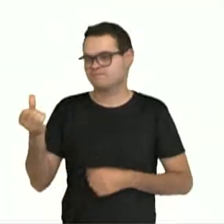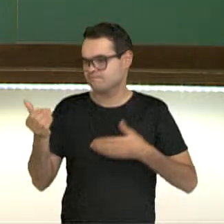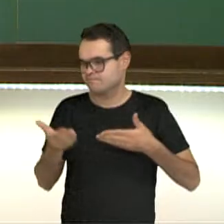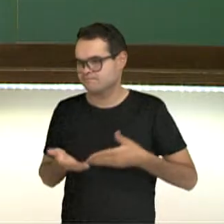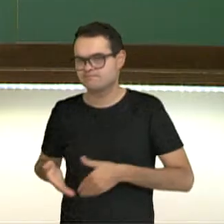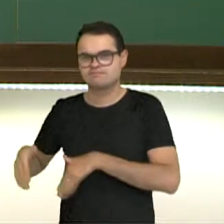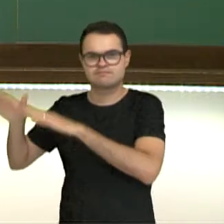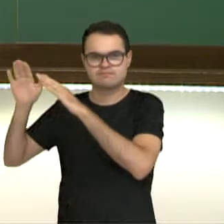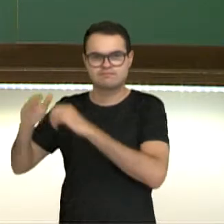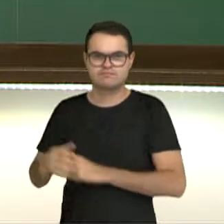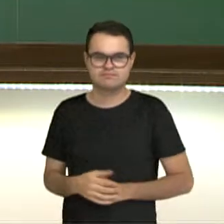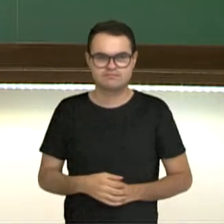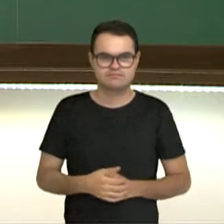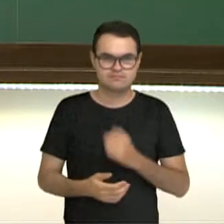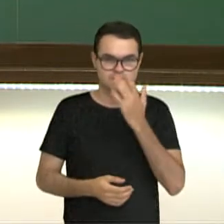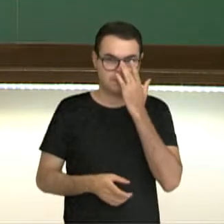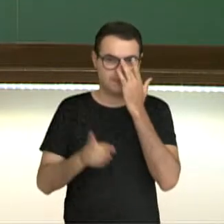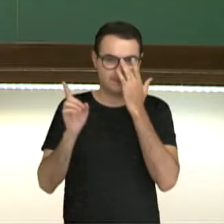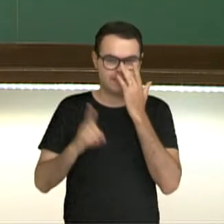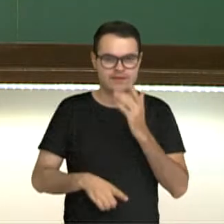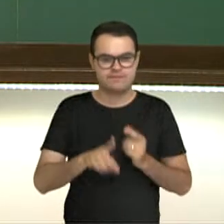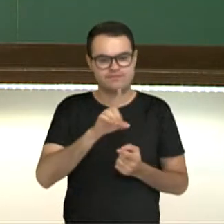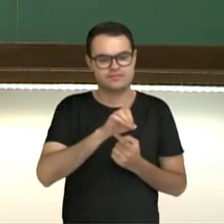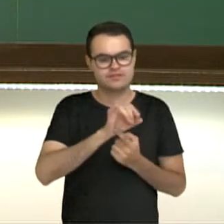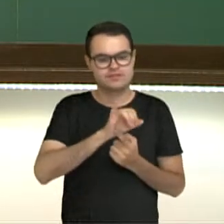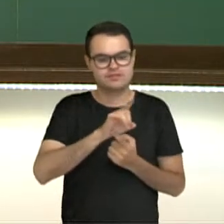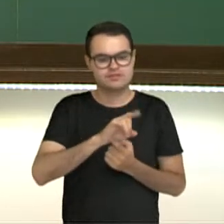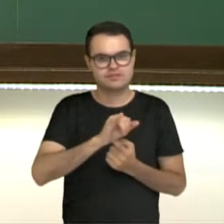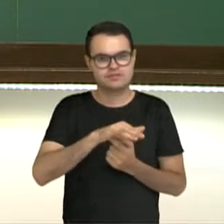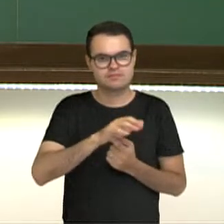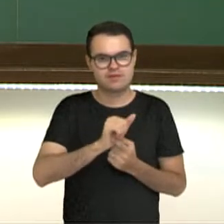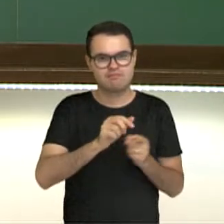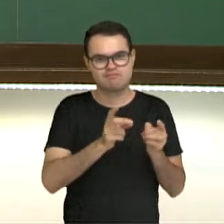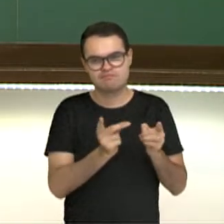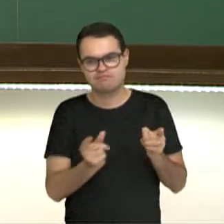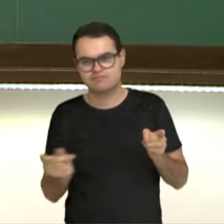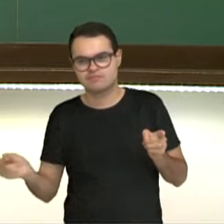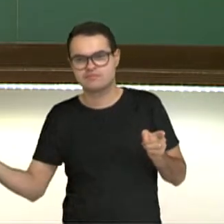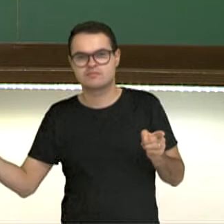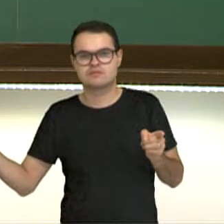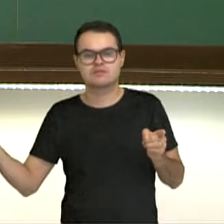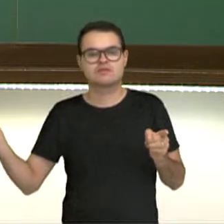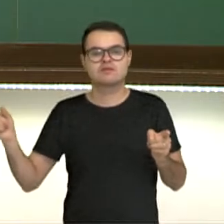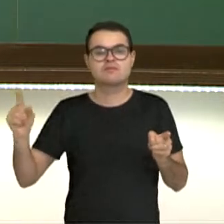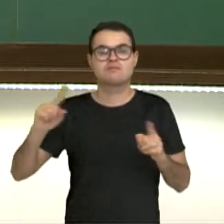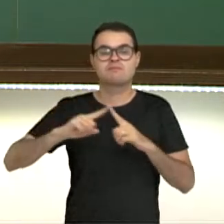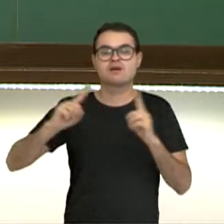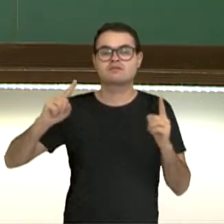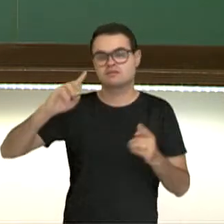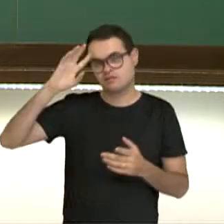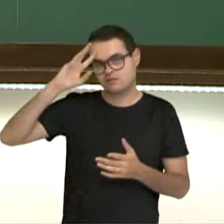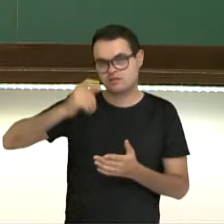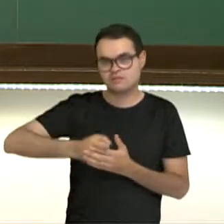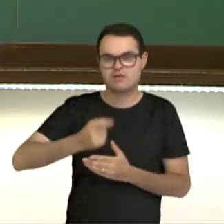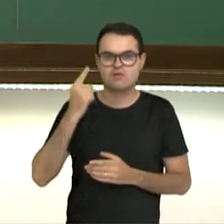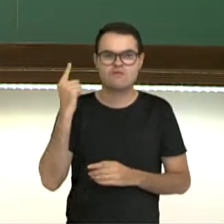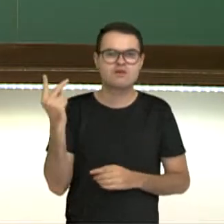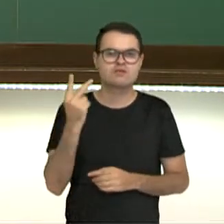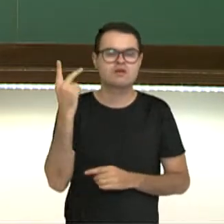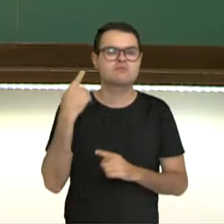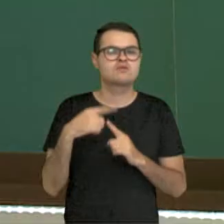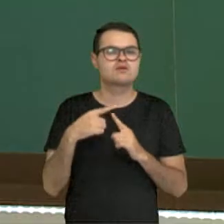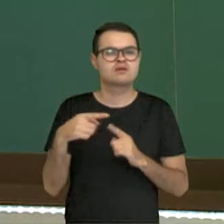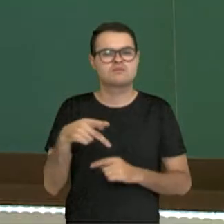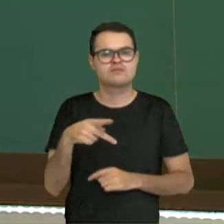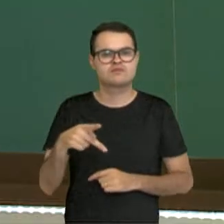1,46666, ou seja, viraria uma dízima periódica. Mas para a gente determinar um valor, o que eu vou pegar? Por que a professora aproximou